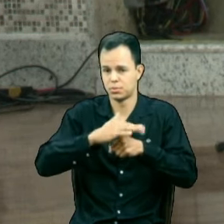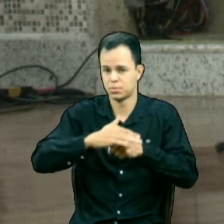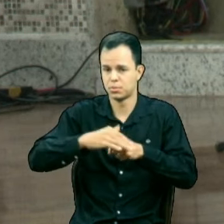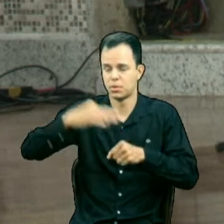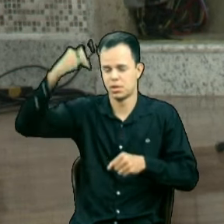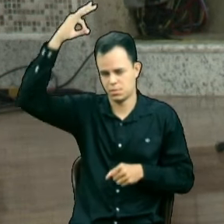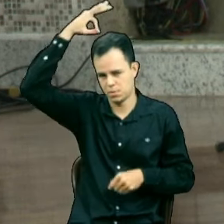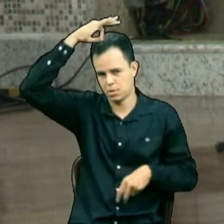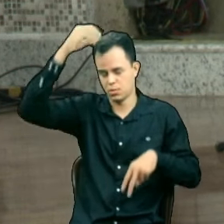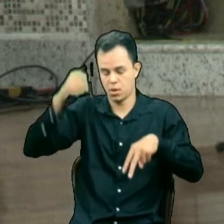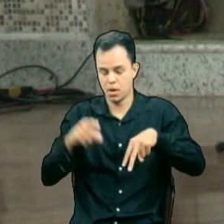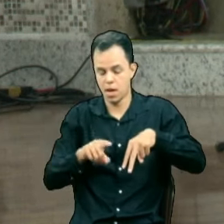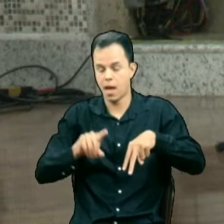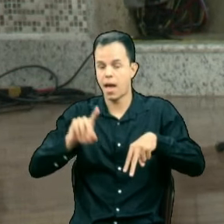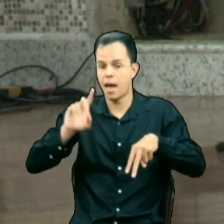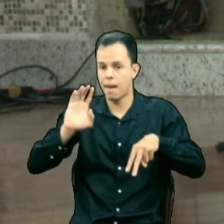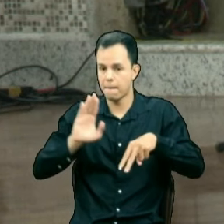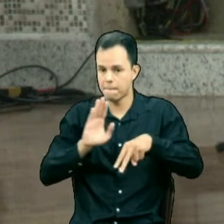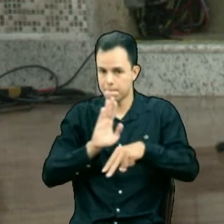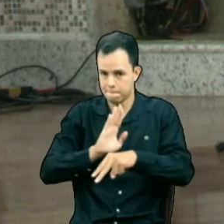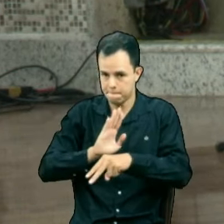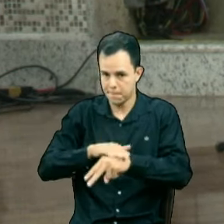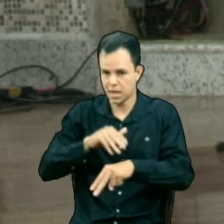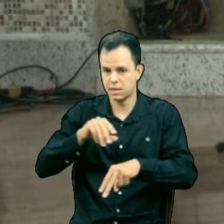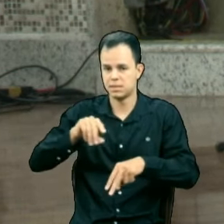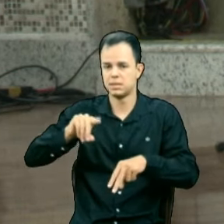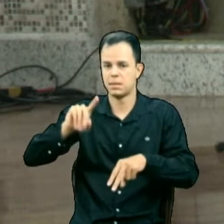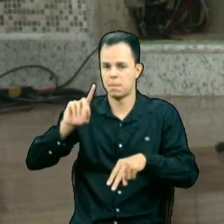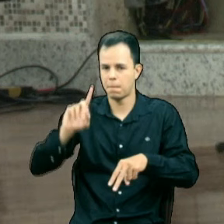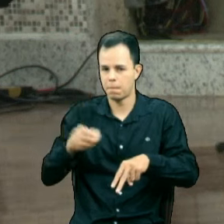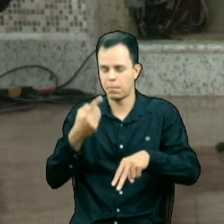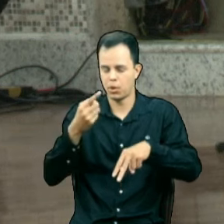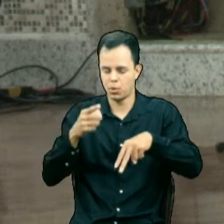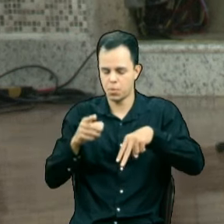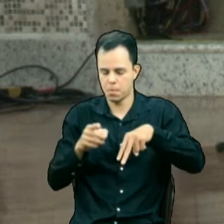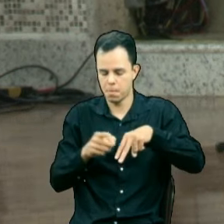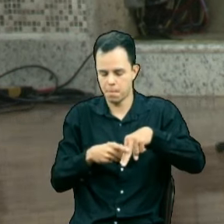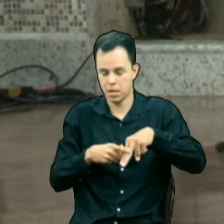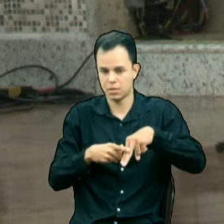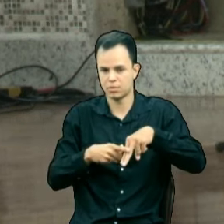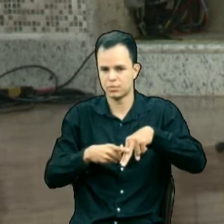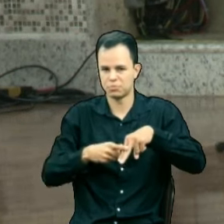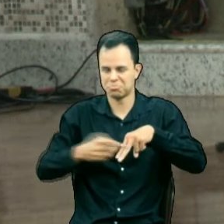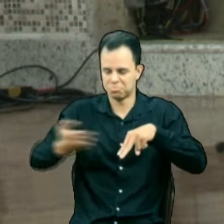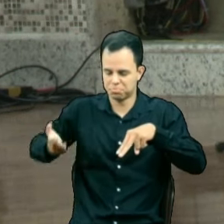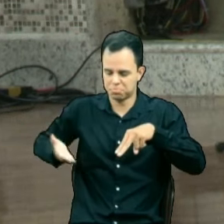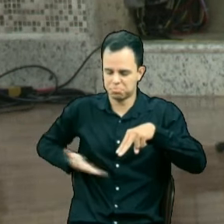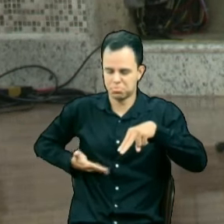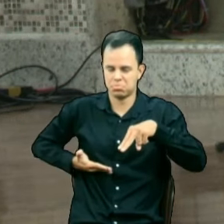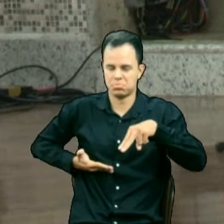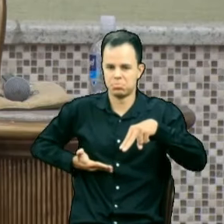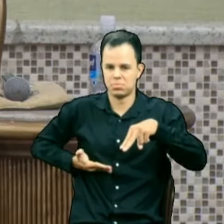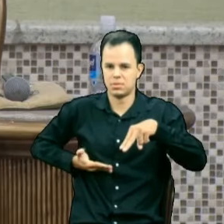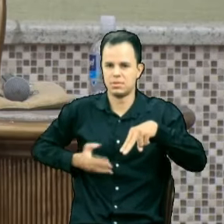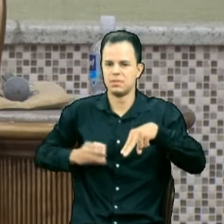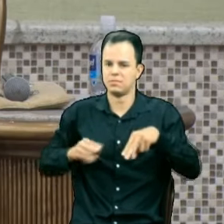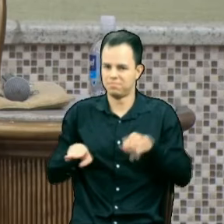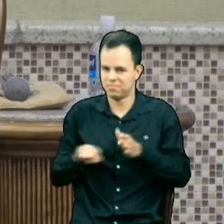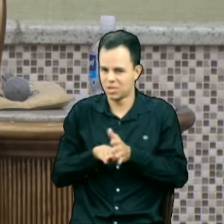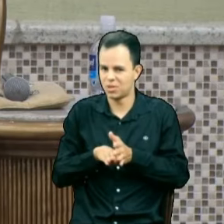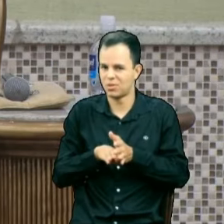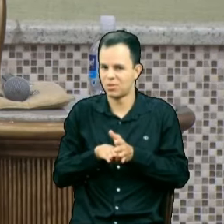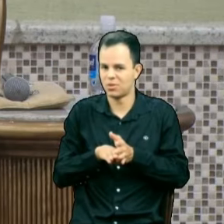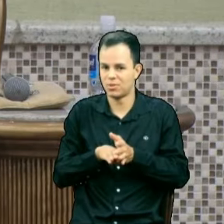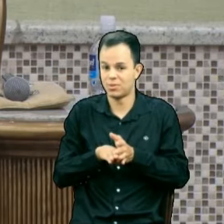mais 1000 metros olha agora a coisa progrediu mesmo já deu aqui nos lombos né e pediu mais 1000